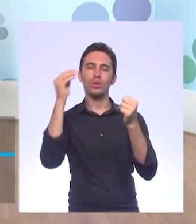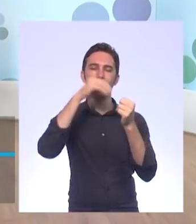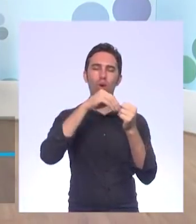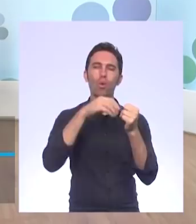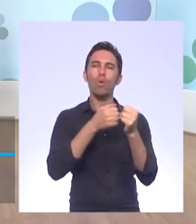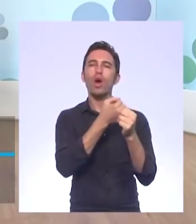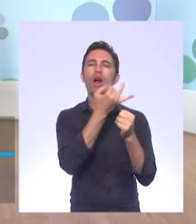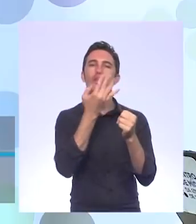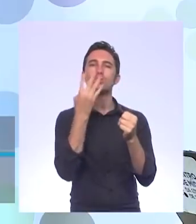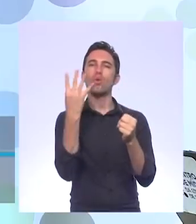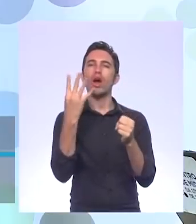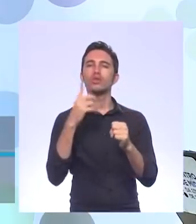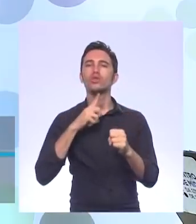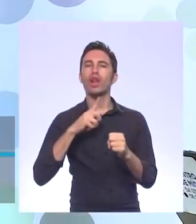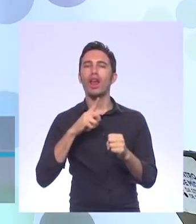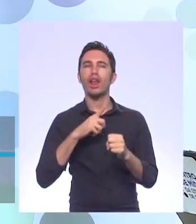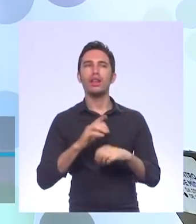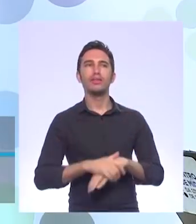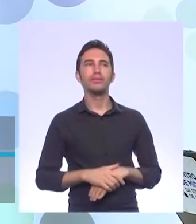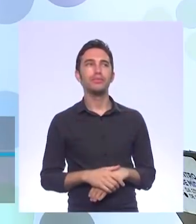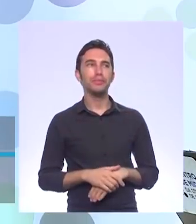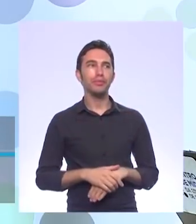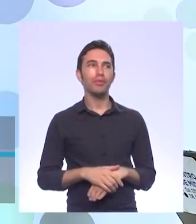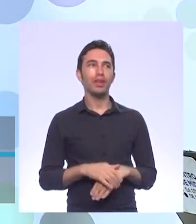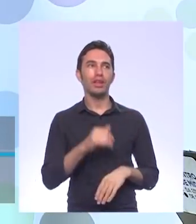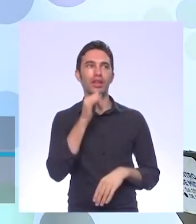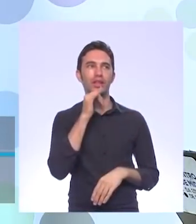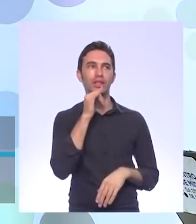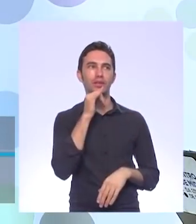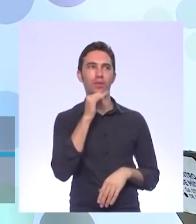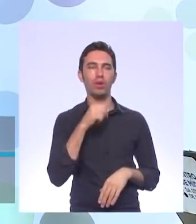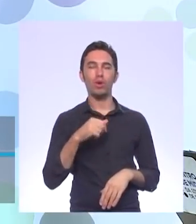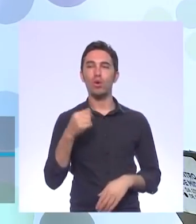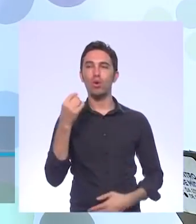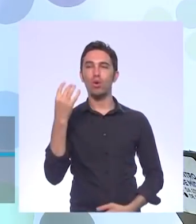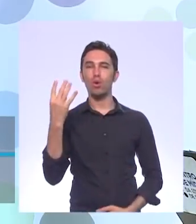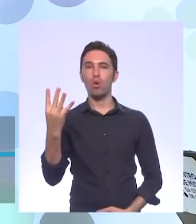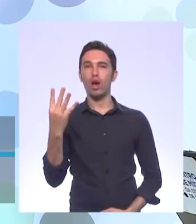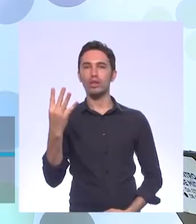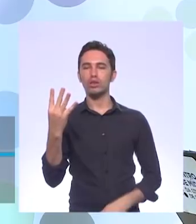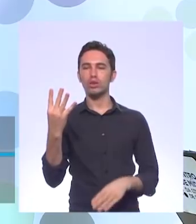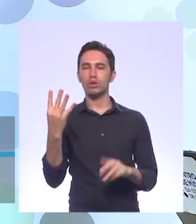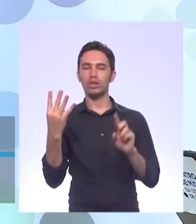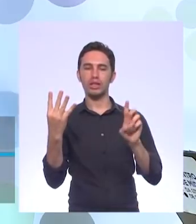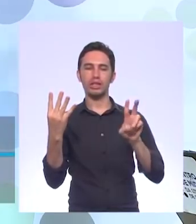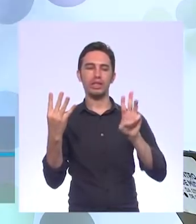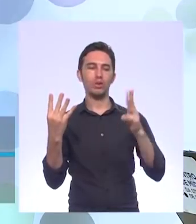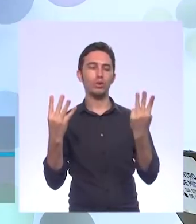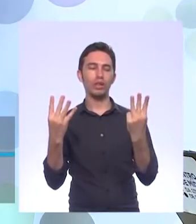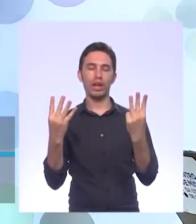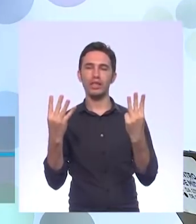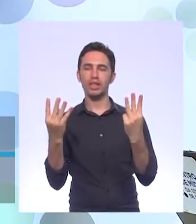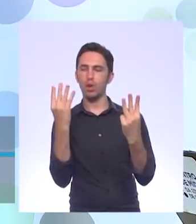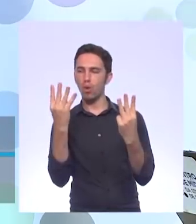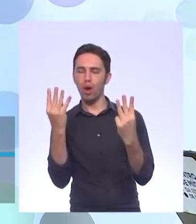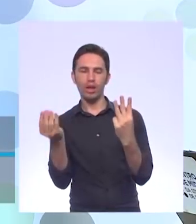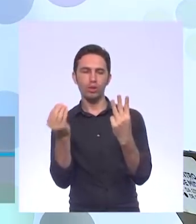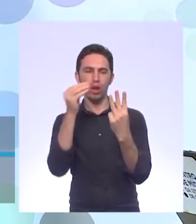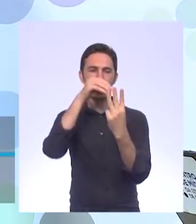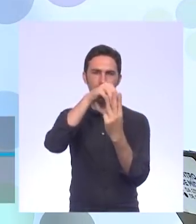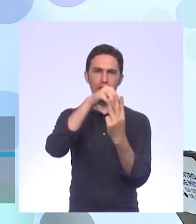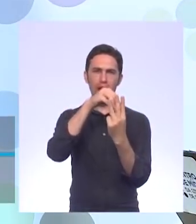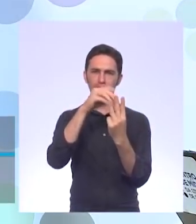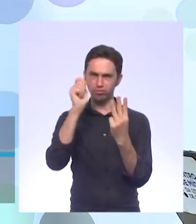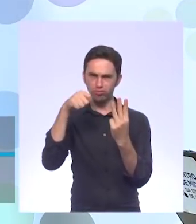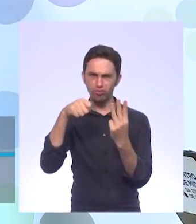maneira da gente pensar porque hora a gente vê o primeiro número o quanto cabe no 3 A gente tem que entender aqui não né o 4G desse tamanho